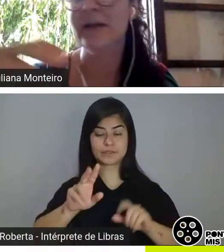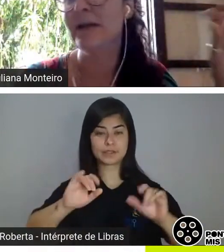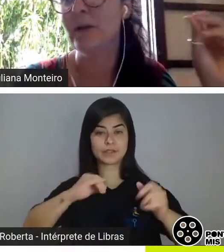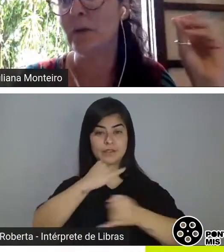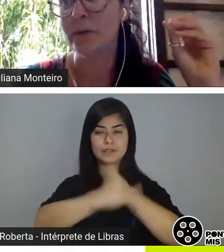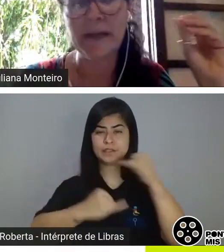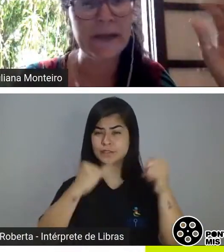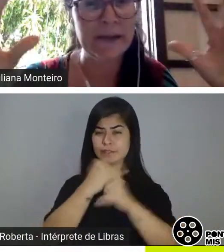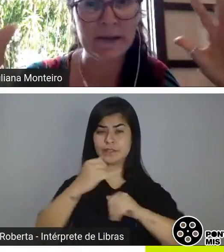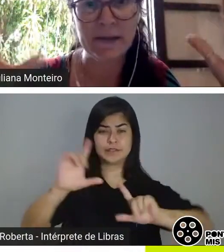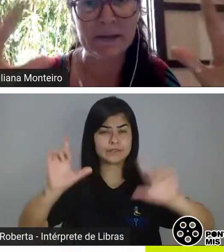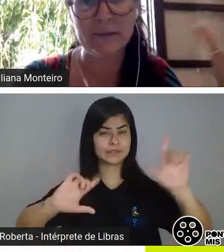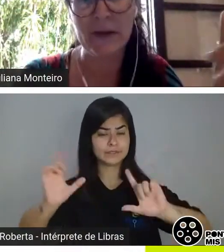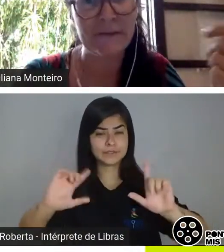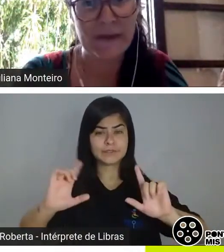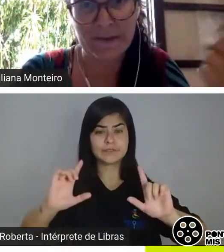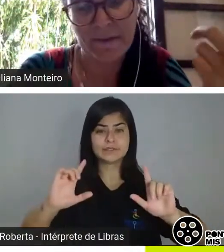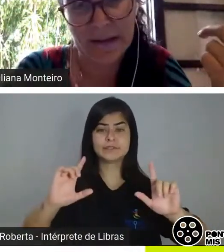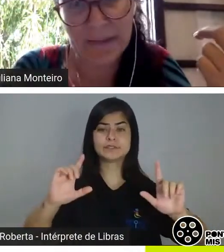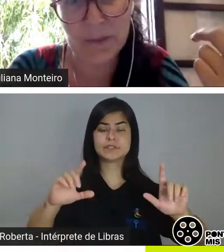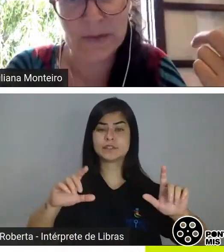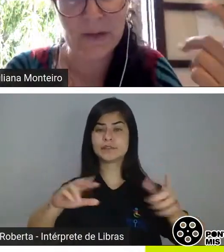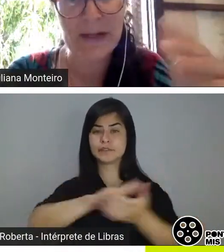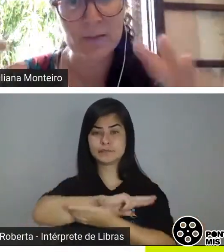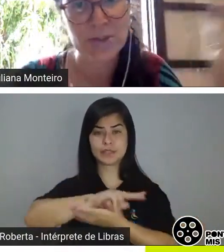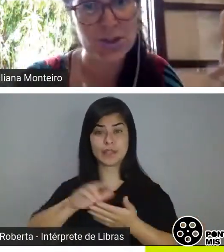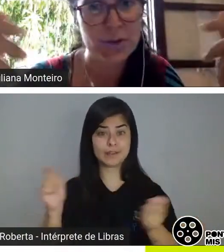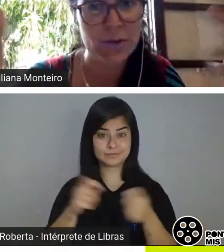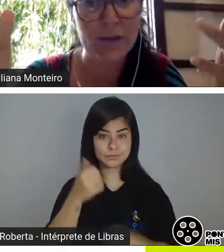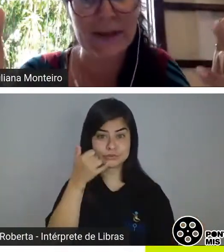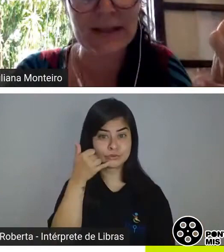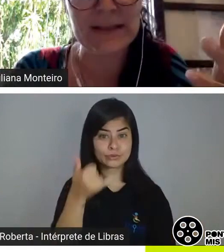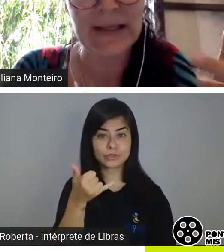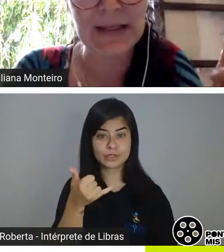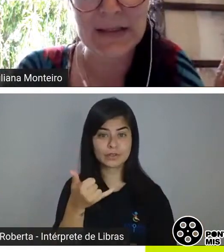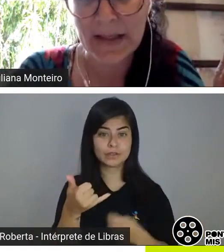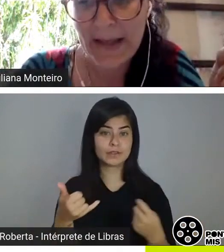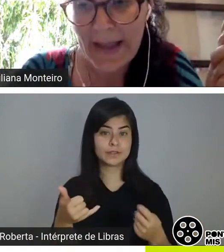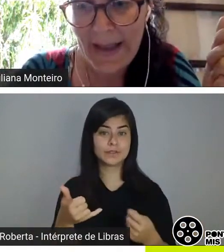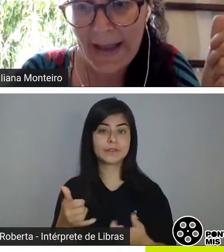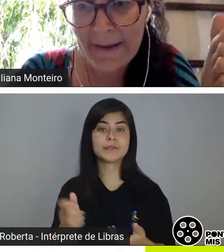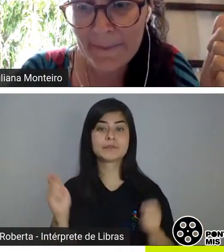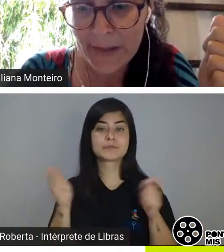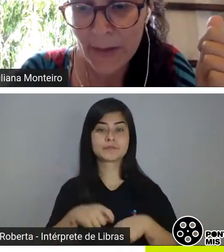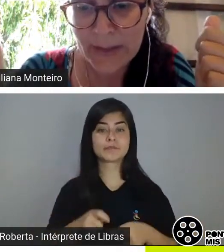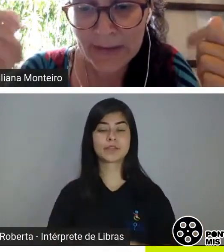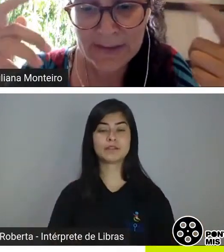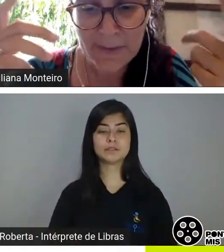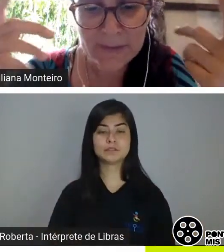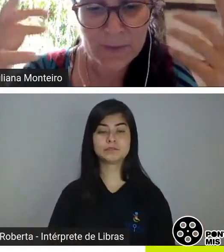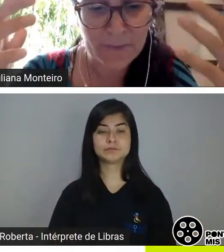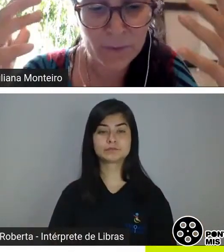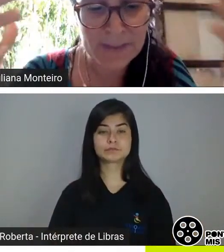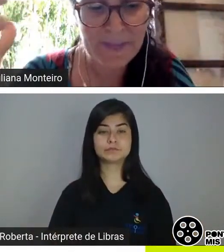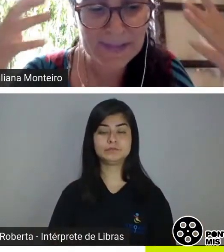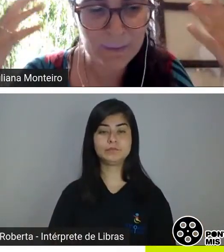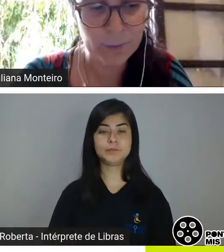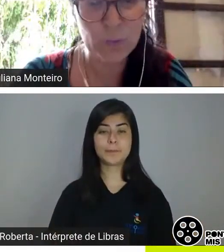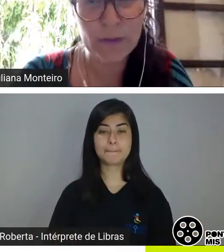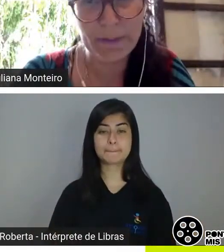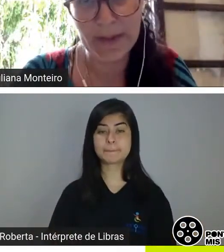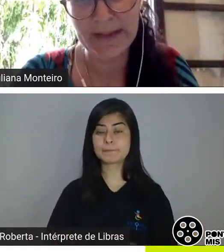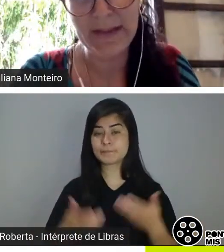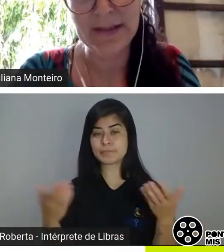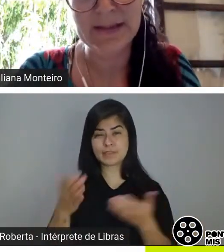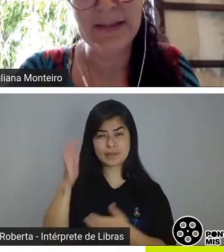pela internet, pela televisão, né, enfim, até pelo celular, hoje a gente não escolhe mais as telas. Queria saber se